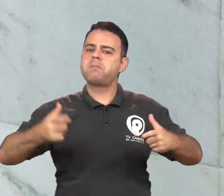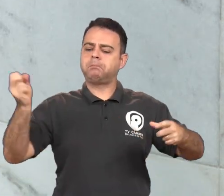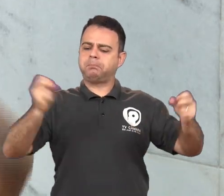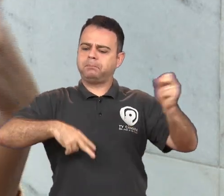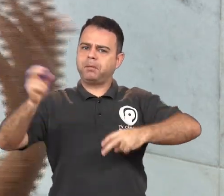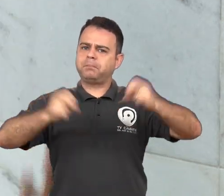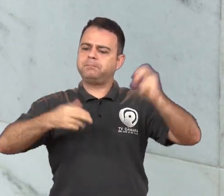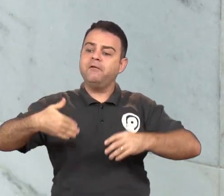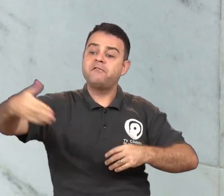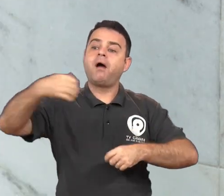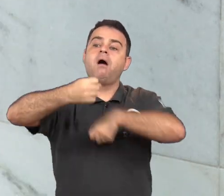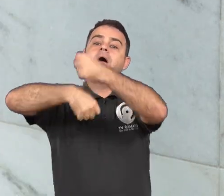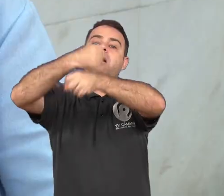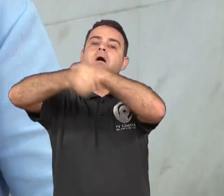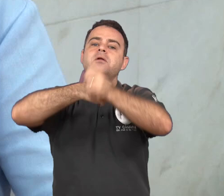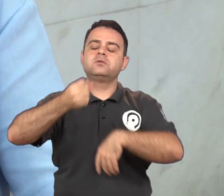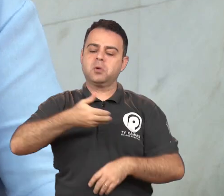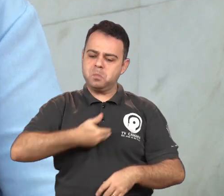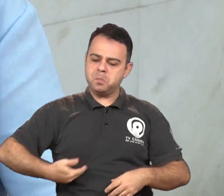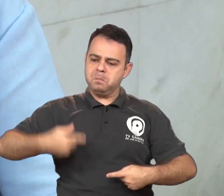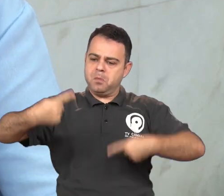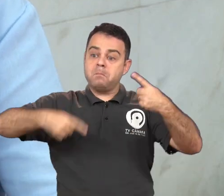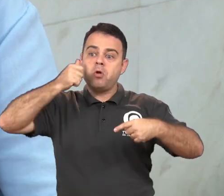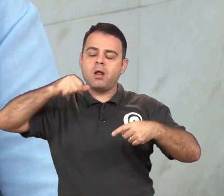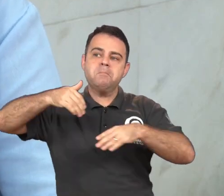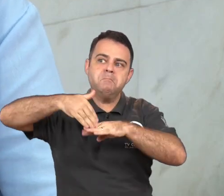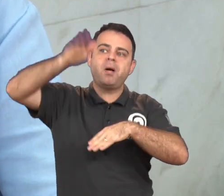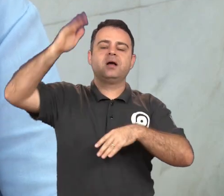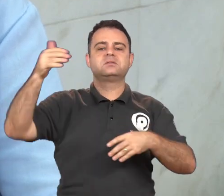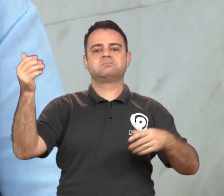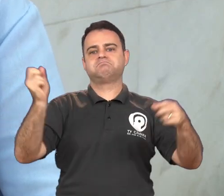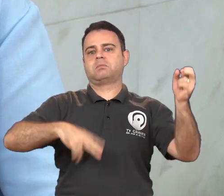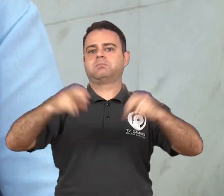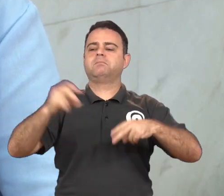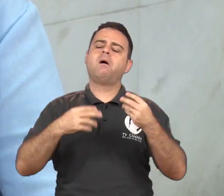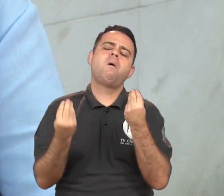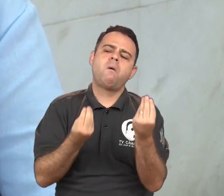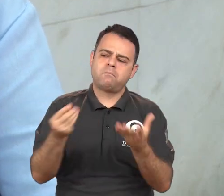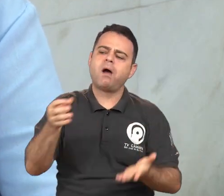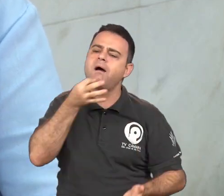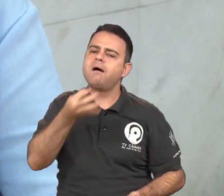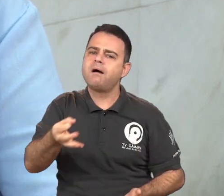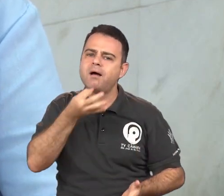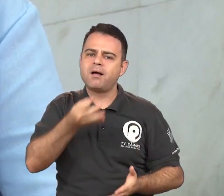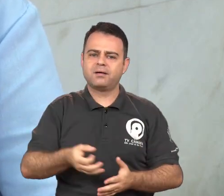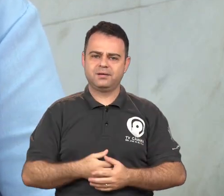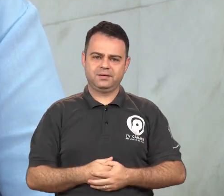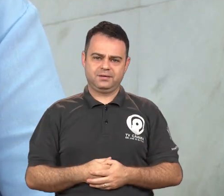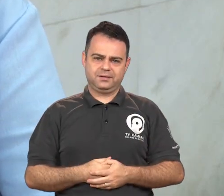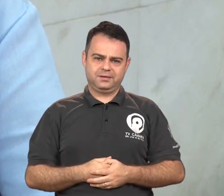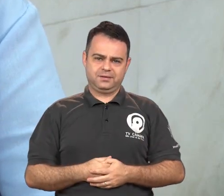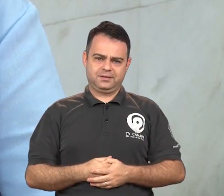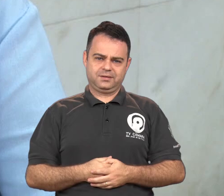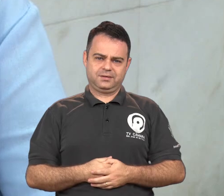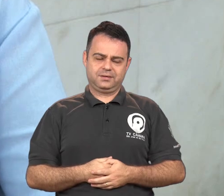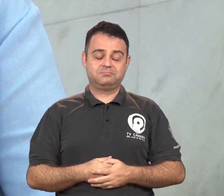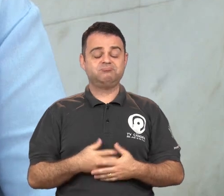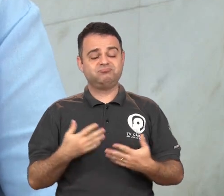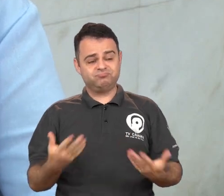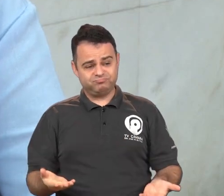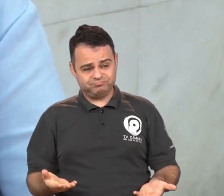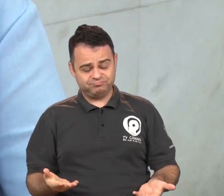nessa casa nos próximos anos? Isso afeta bastante, né? Quando nós olhamos aí